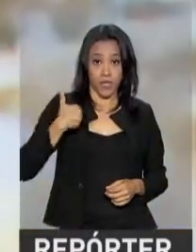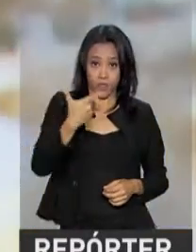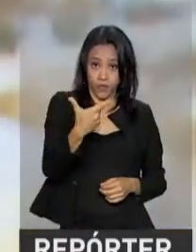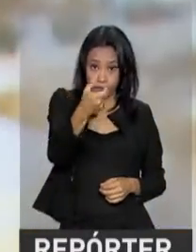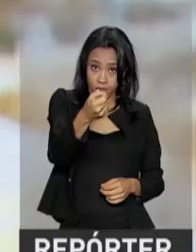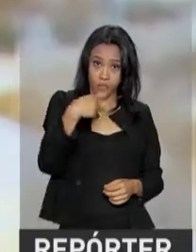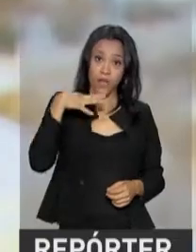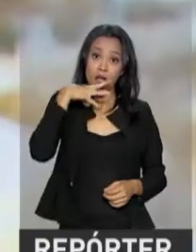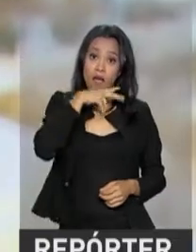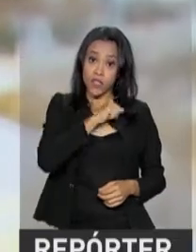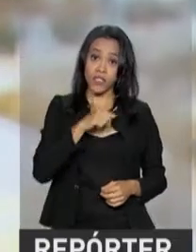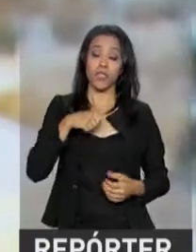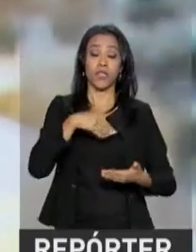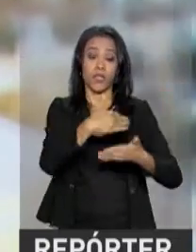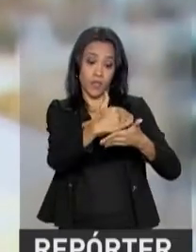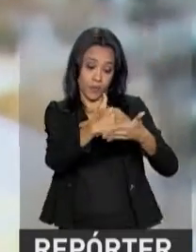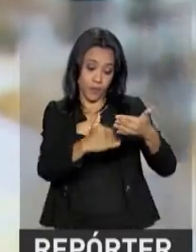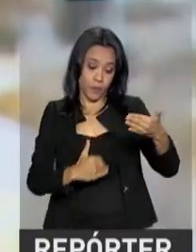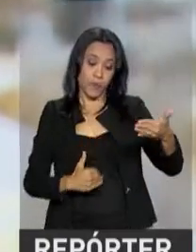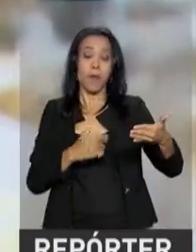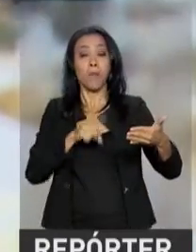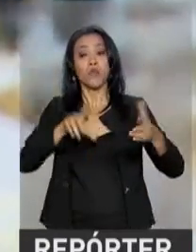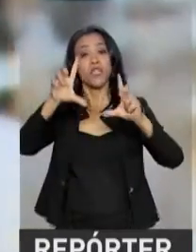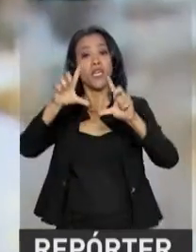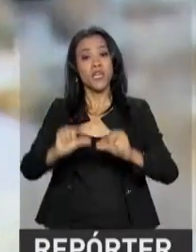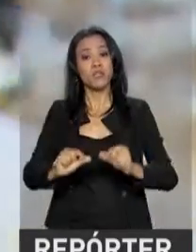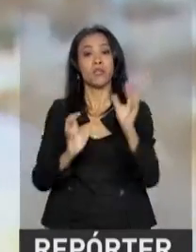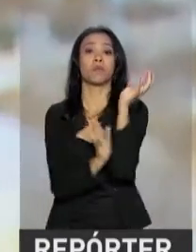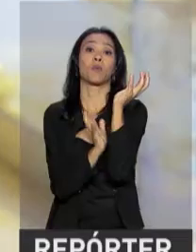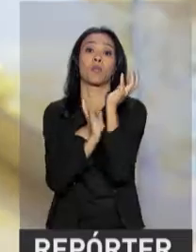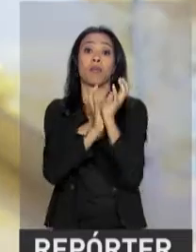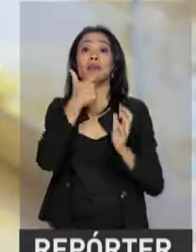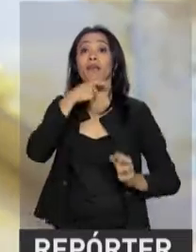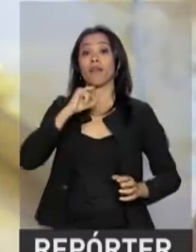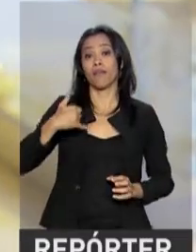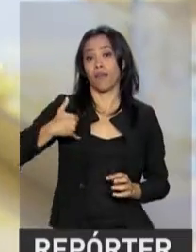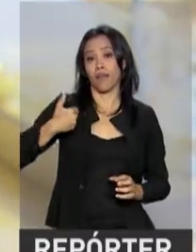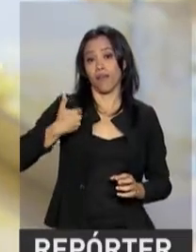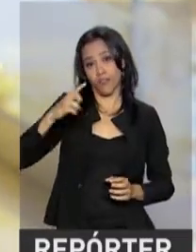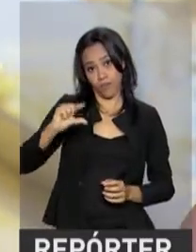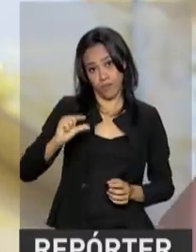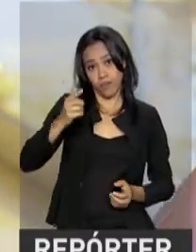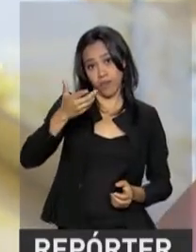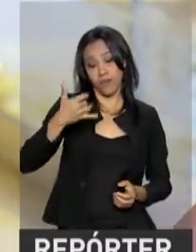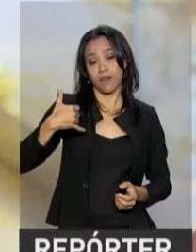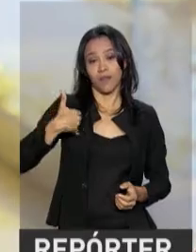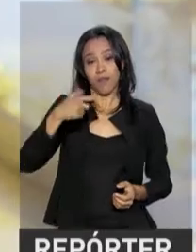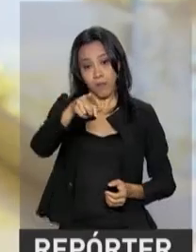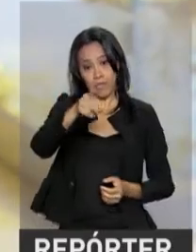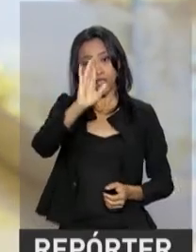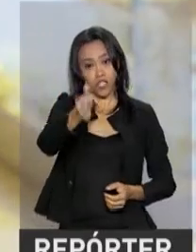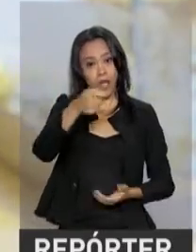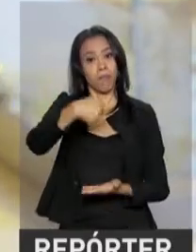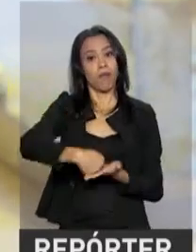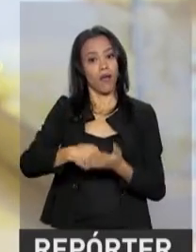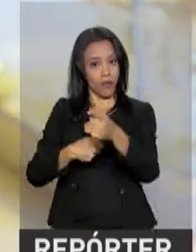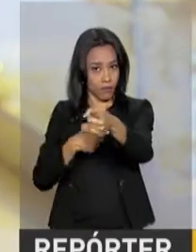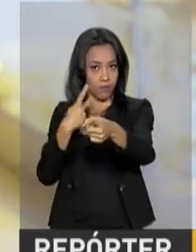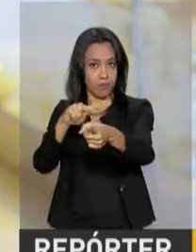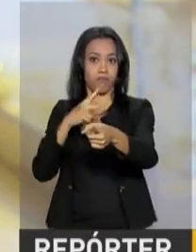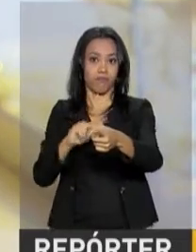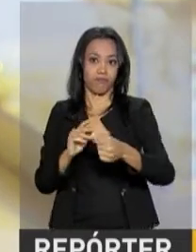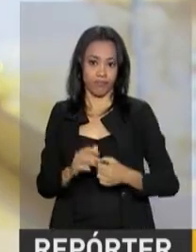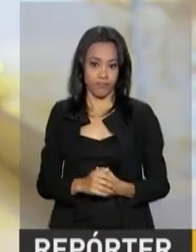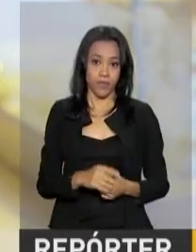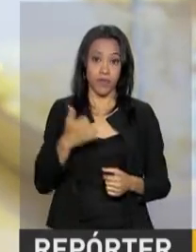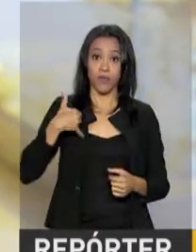que o cadastro pode diminuir a burocracia para quem tem pouca idade mas já possui um histórico de bom pagador que o povo vai mais pela idade